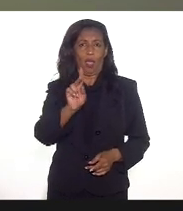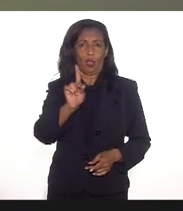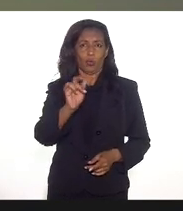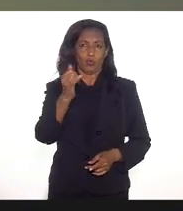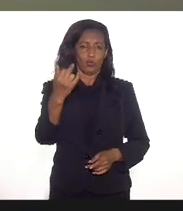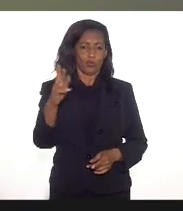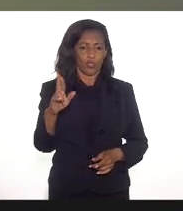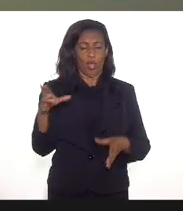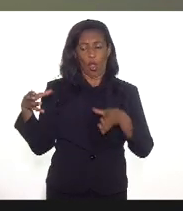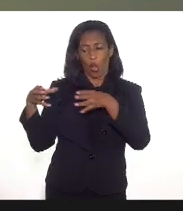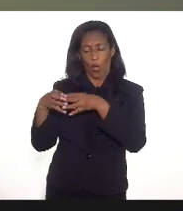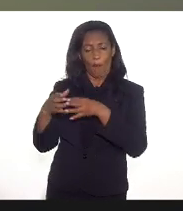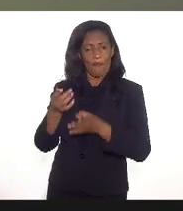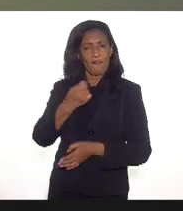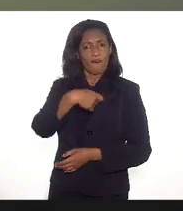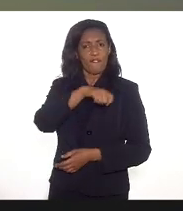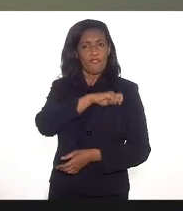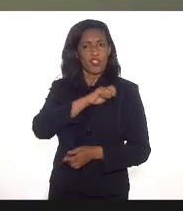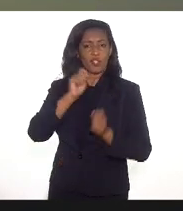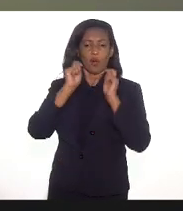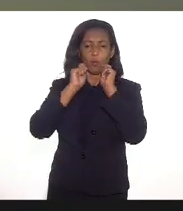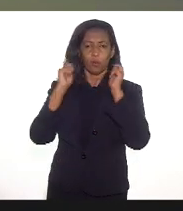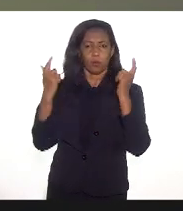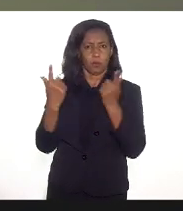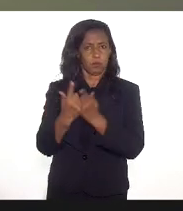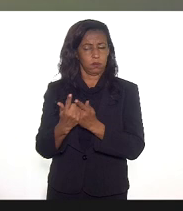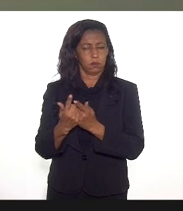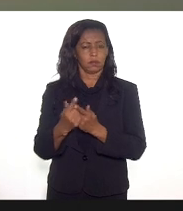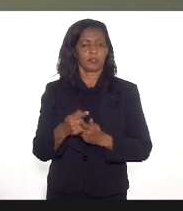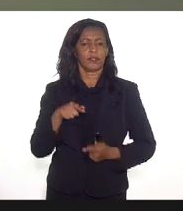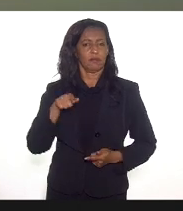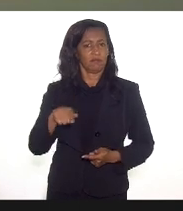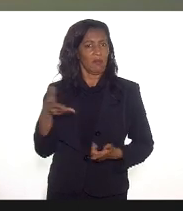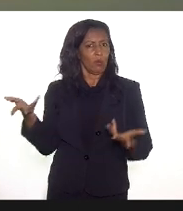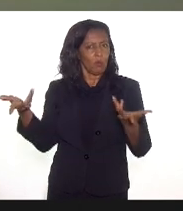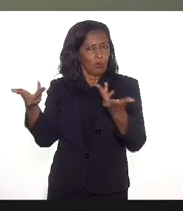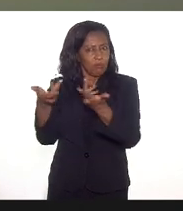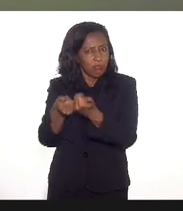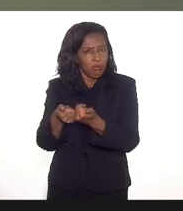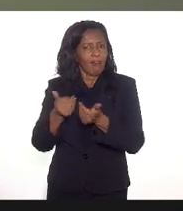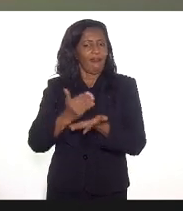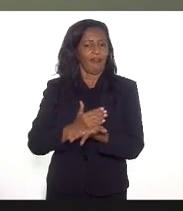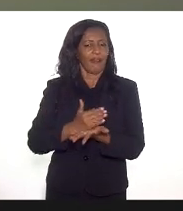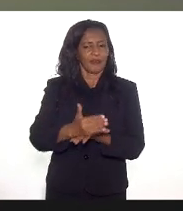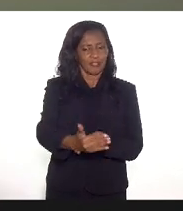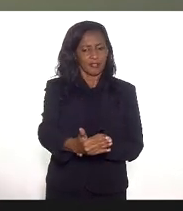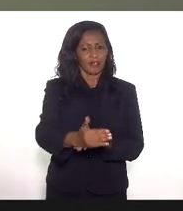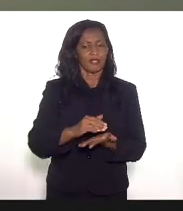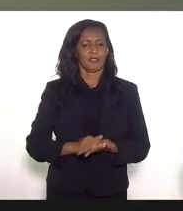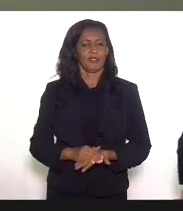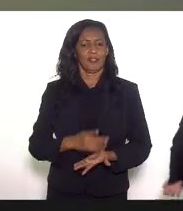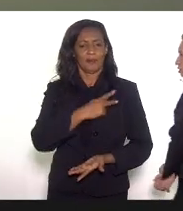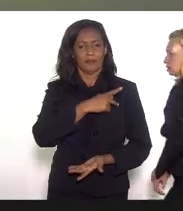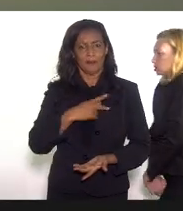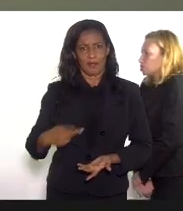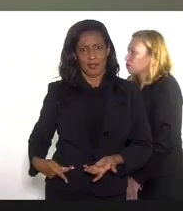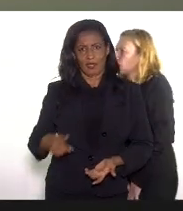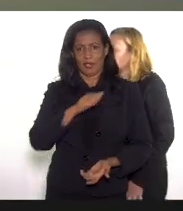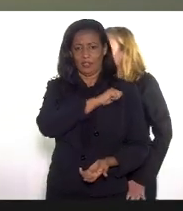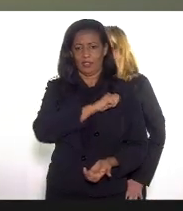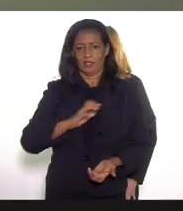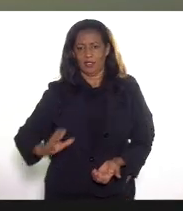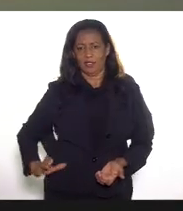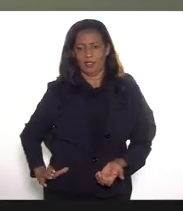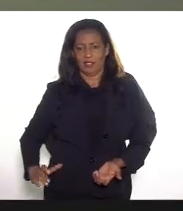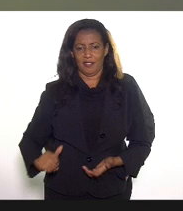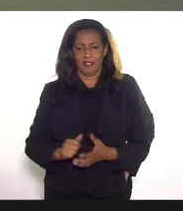integra aqui o Comitê Fiscal da Assembleia Legislativa, que foi uma belíssima iniciativa do presidente da Casa.